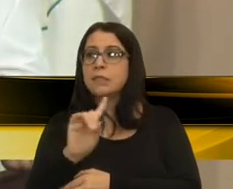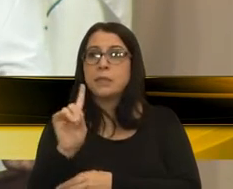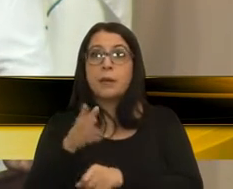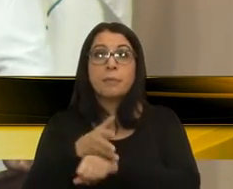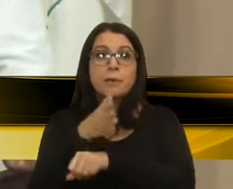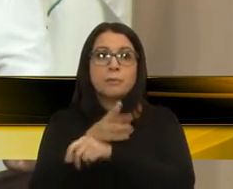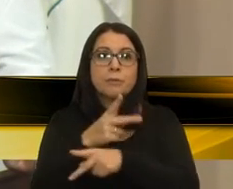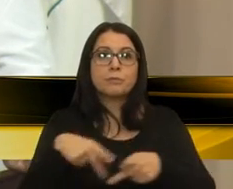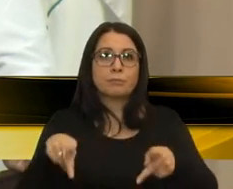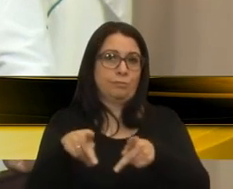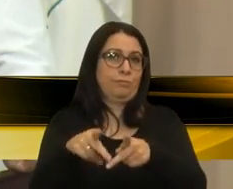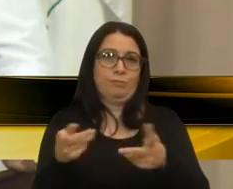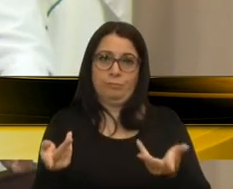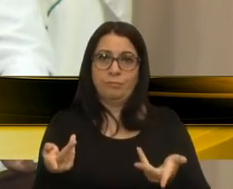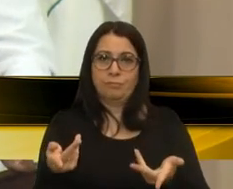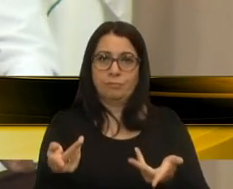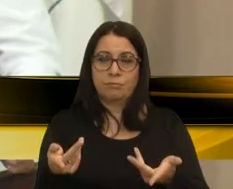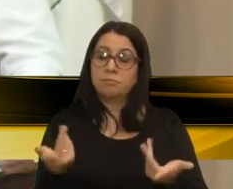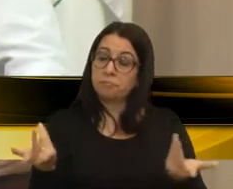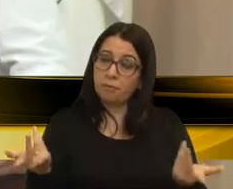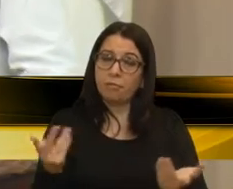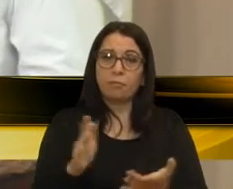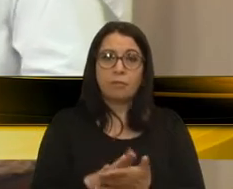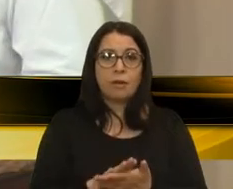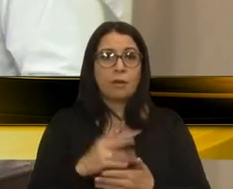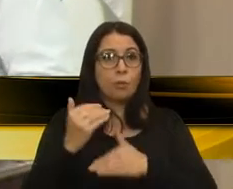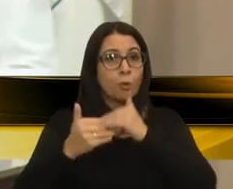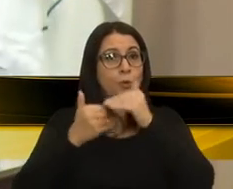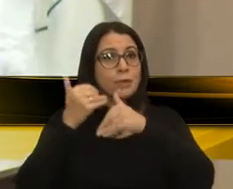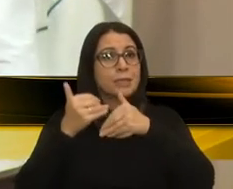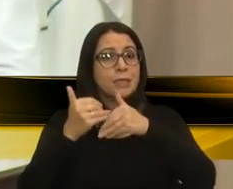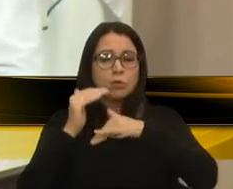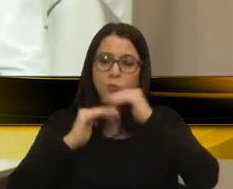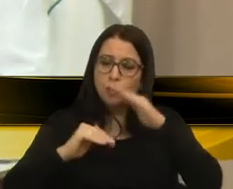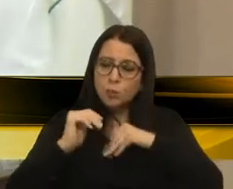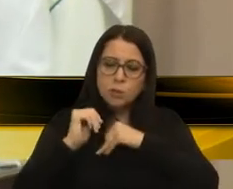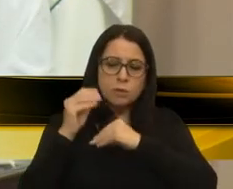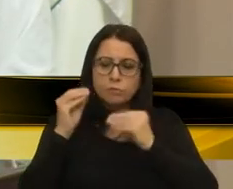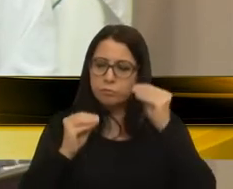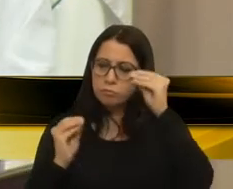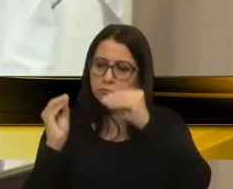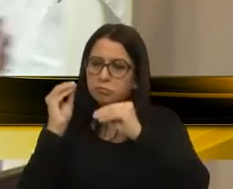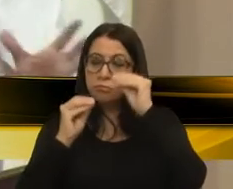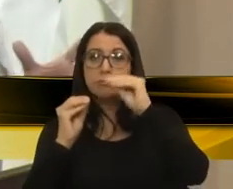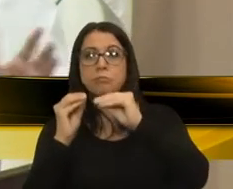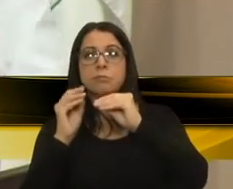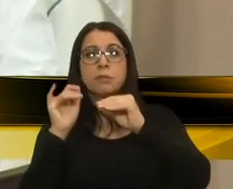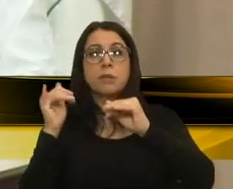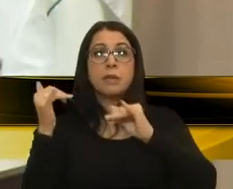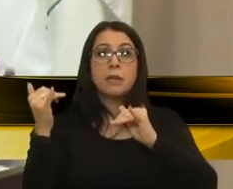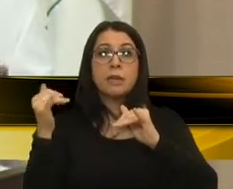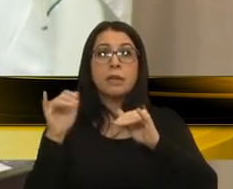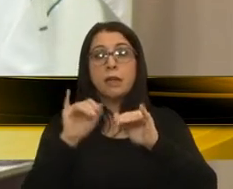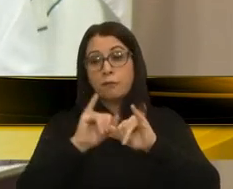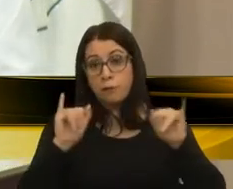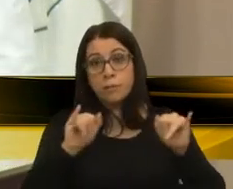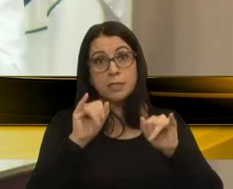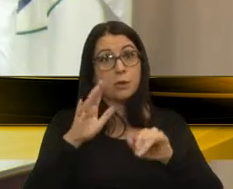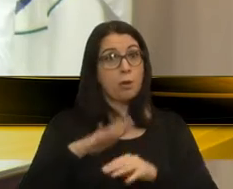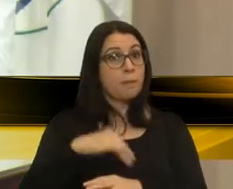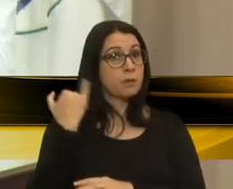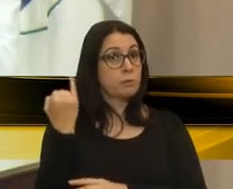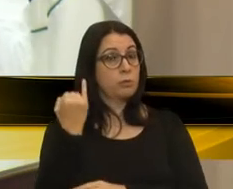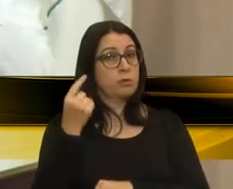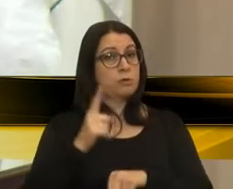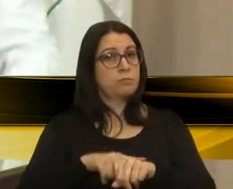participação popular. Então, é um processo de construção e que a informação é a grande arma nesse momento,